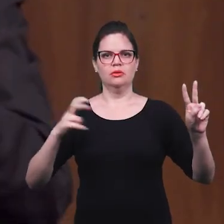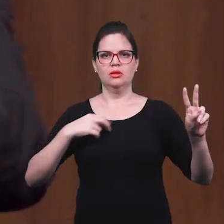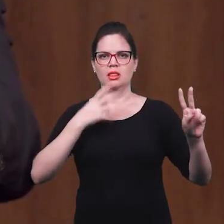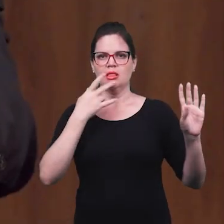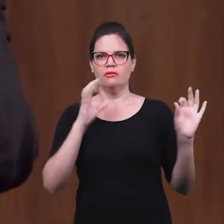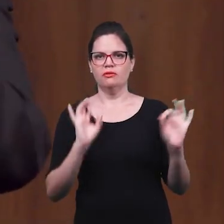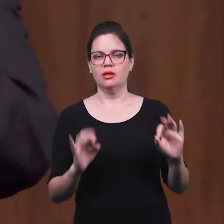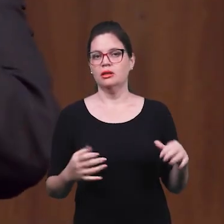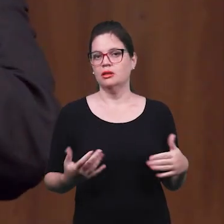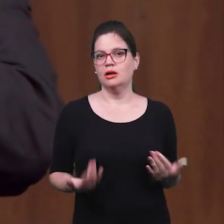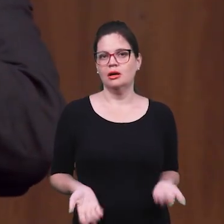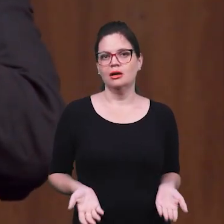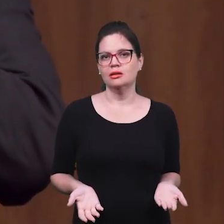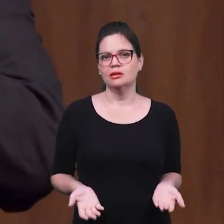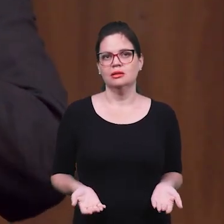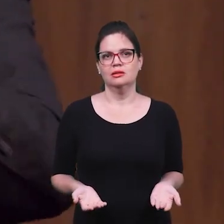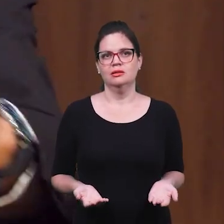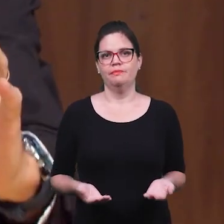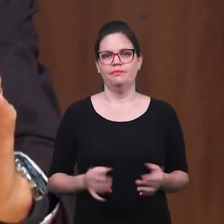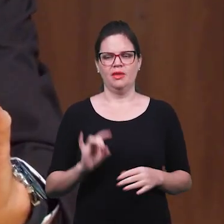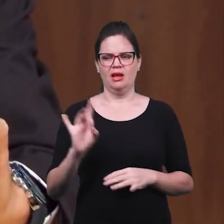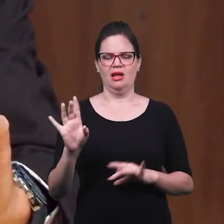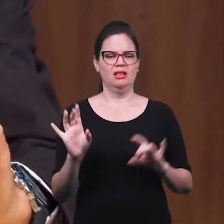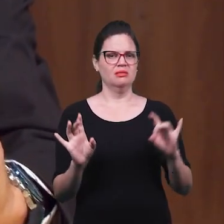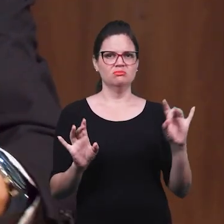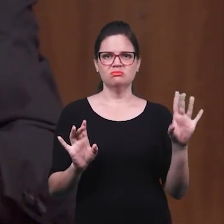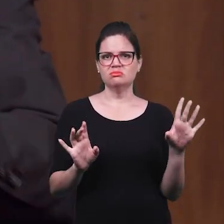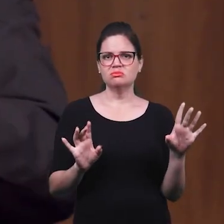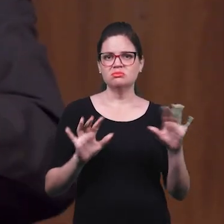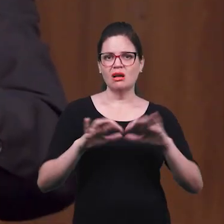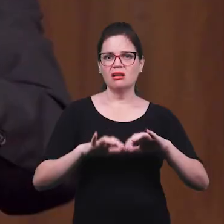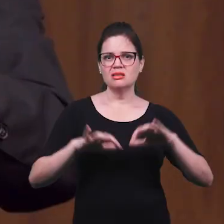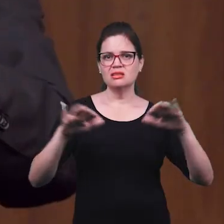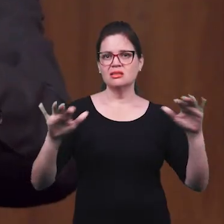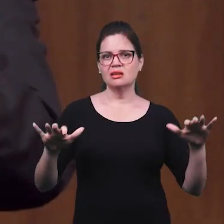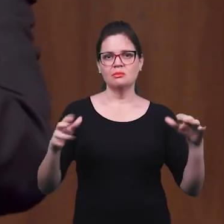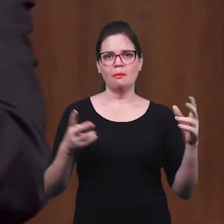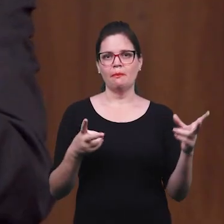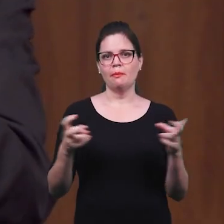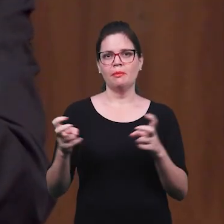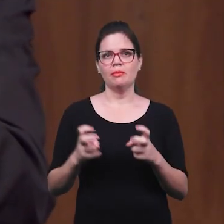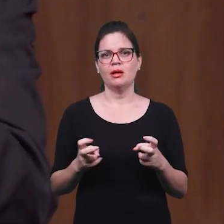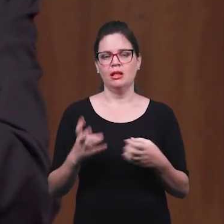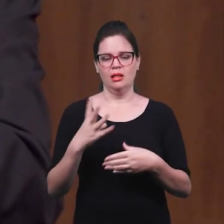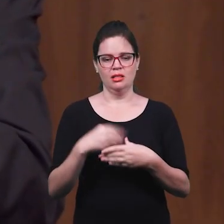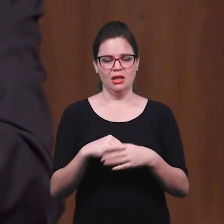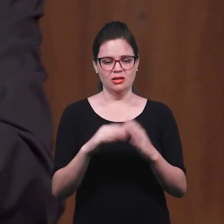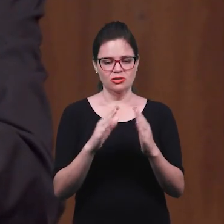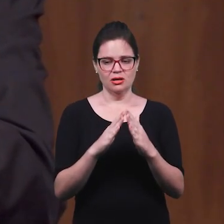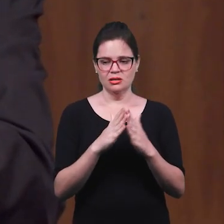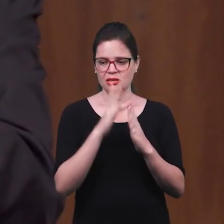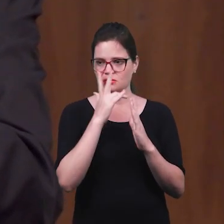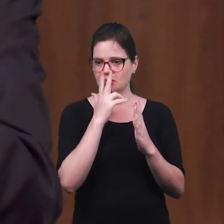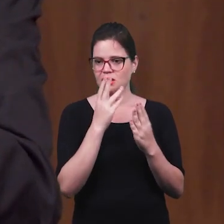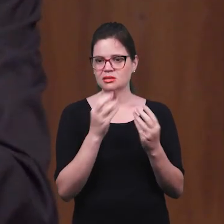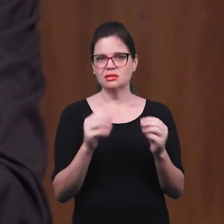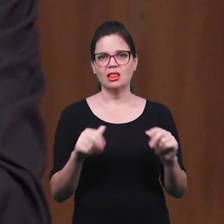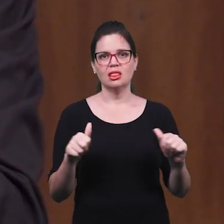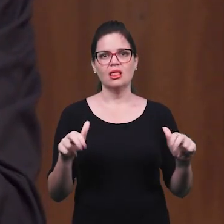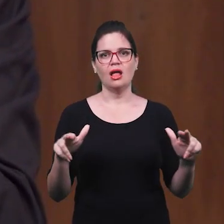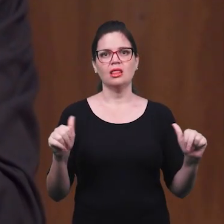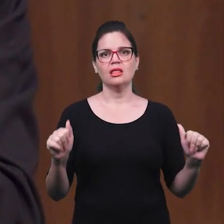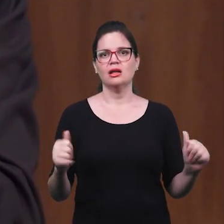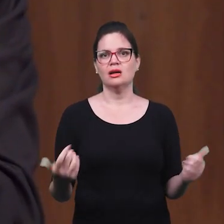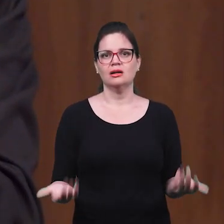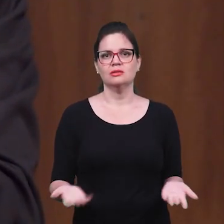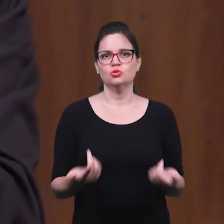não está falando, e cada um tocando a sua vida, e ninguém percebe que está ficando um buraco dentro de casa. Então, por